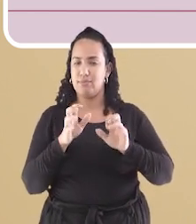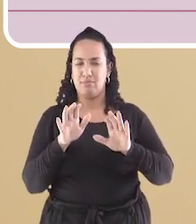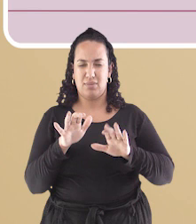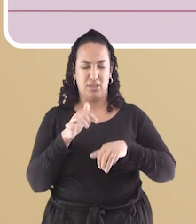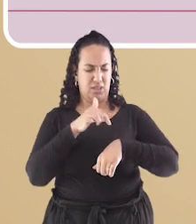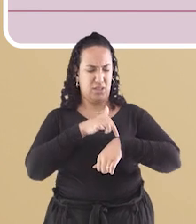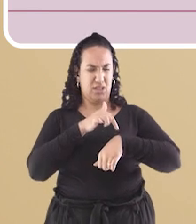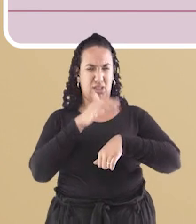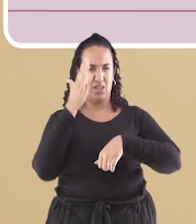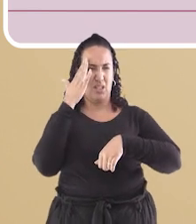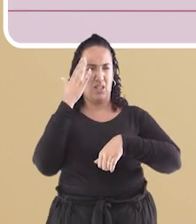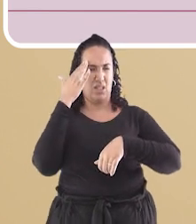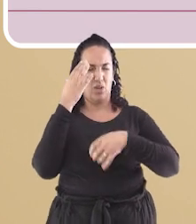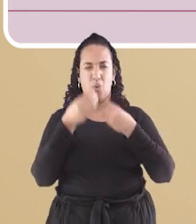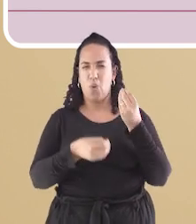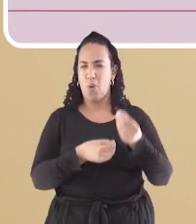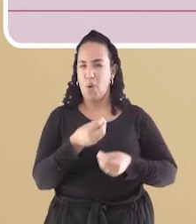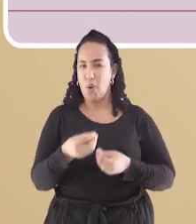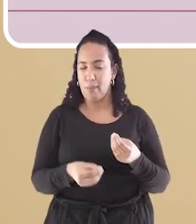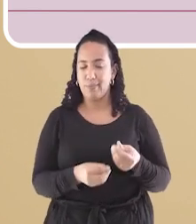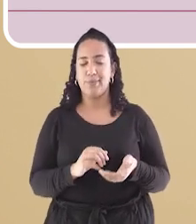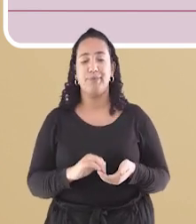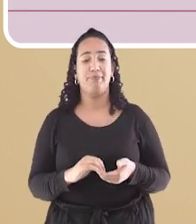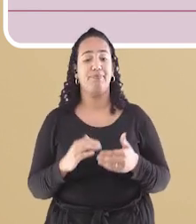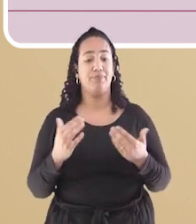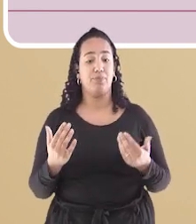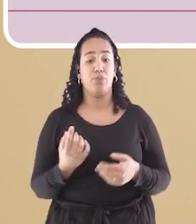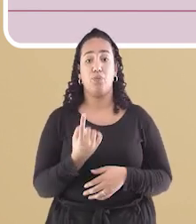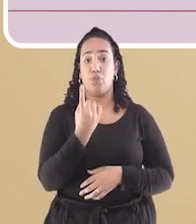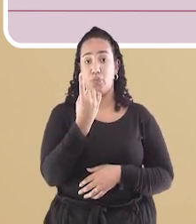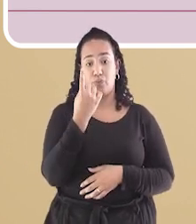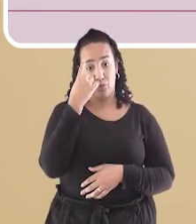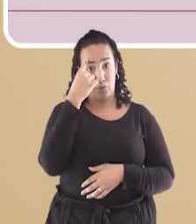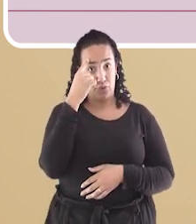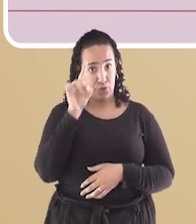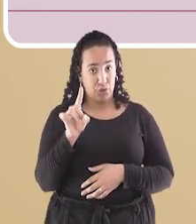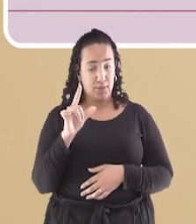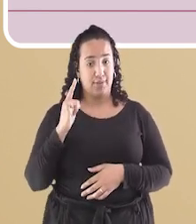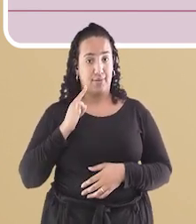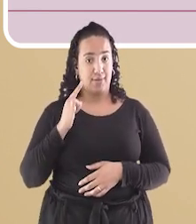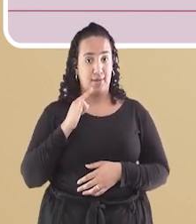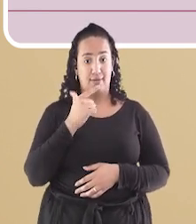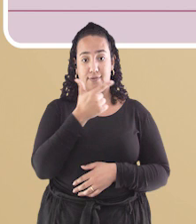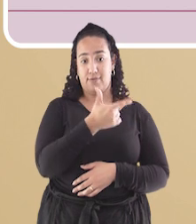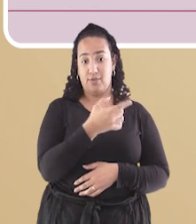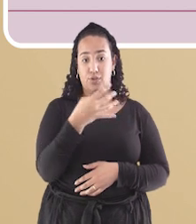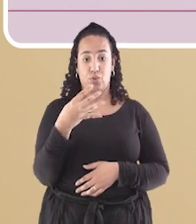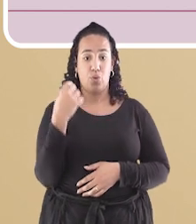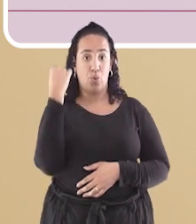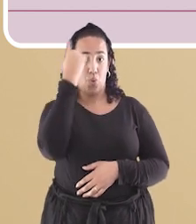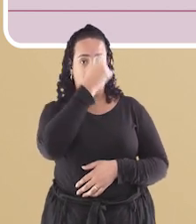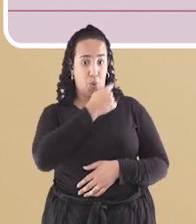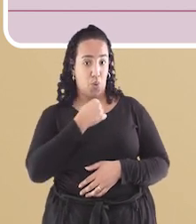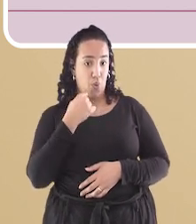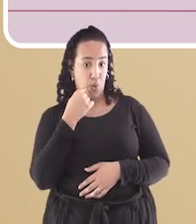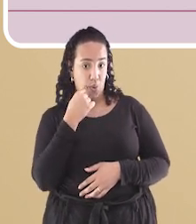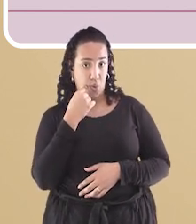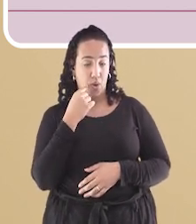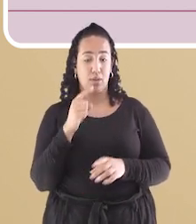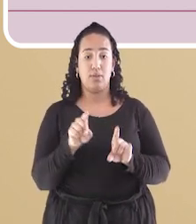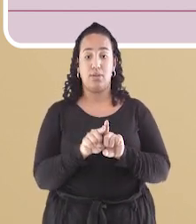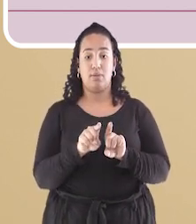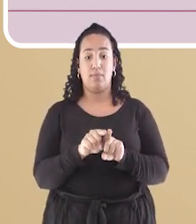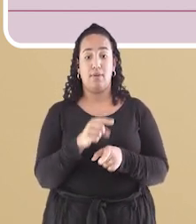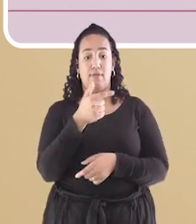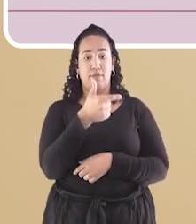de tempo? Como assim? Bem, um dia é formado por 24 horas e dividido em